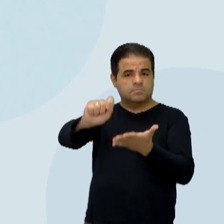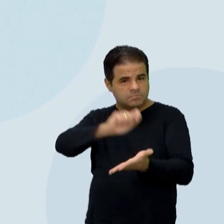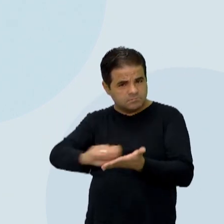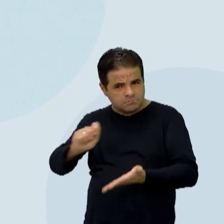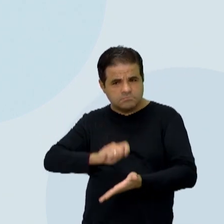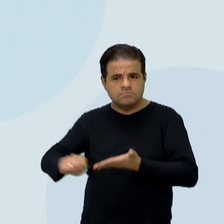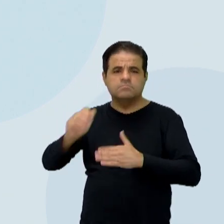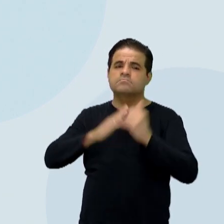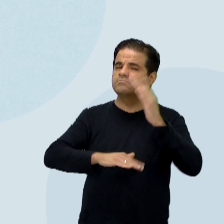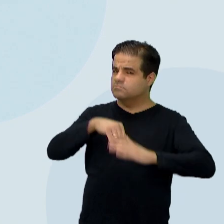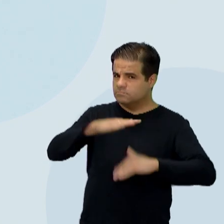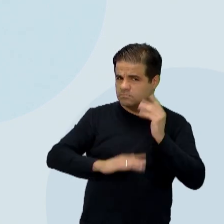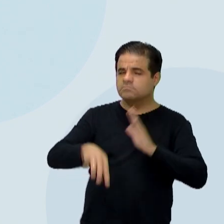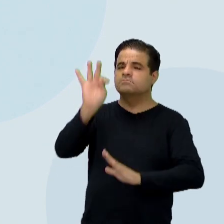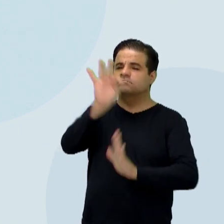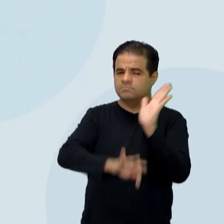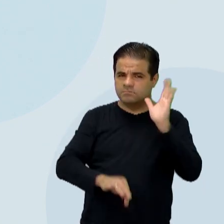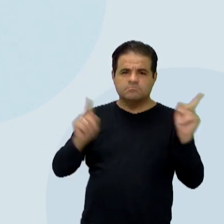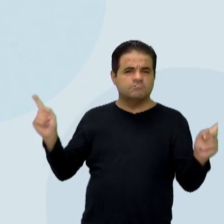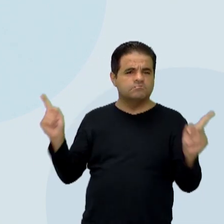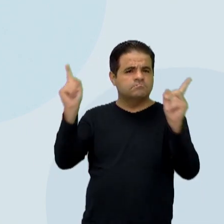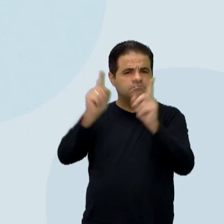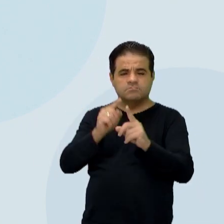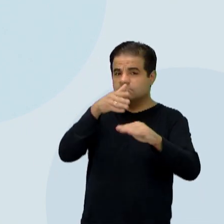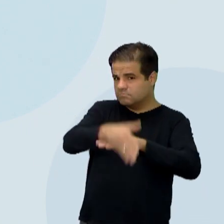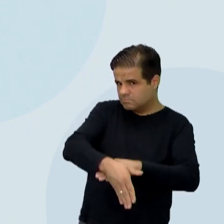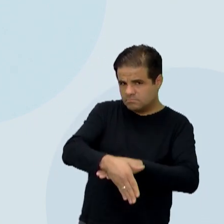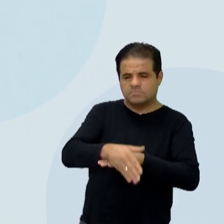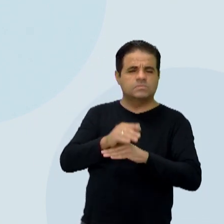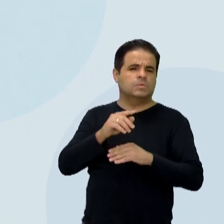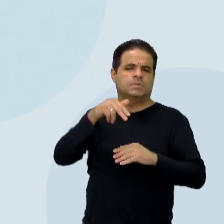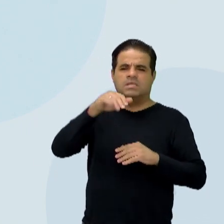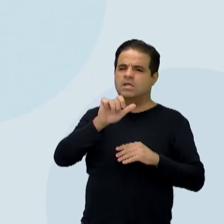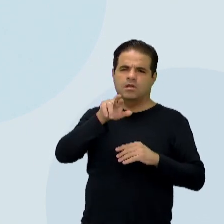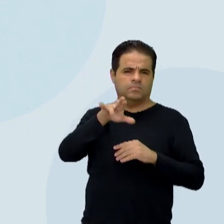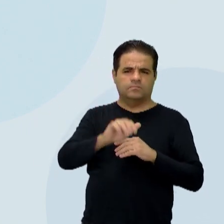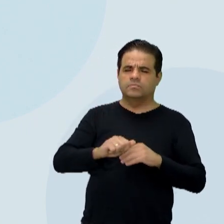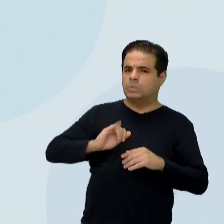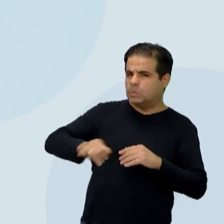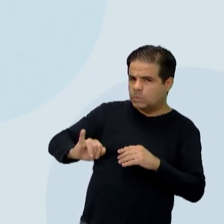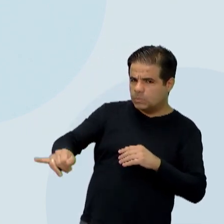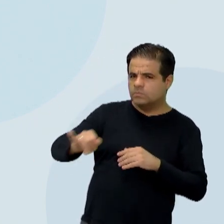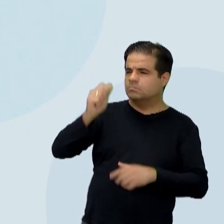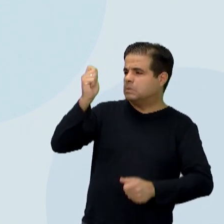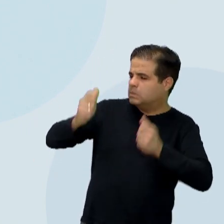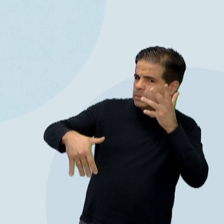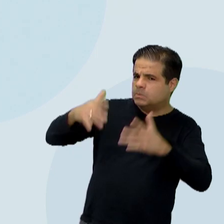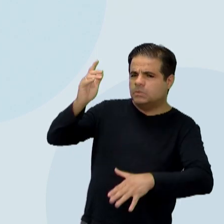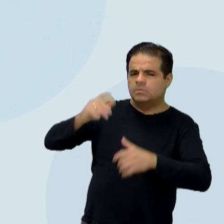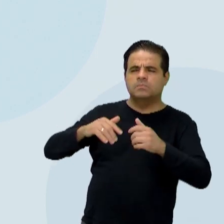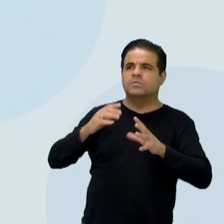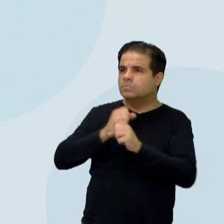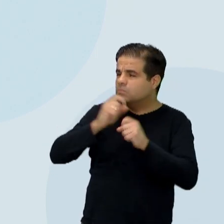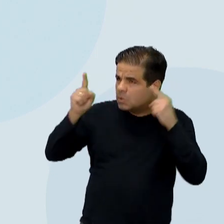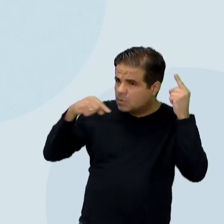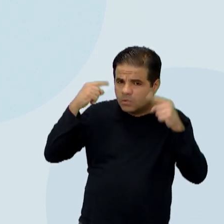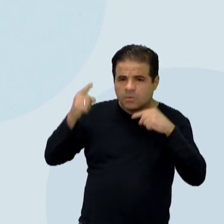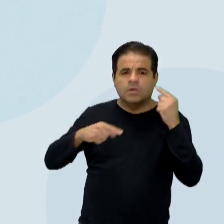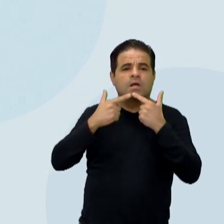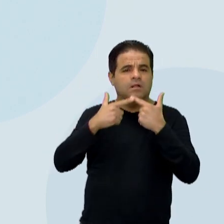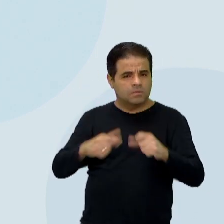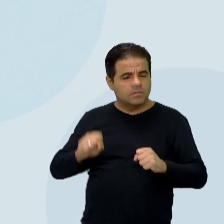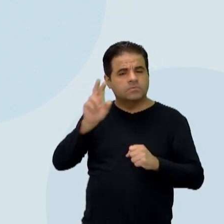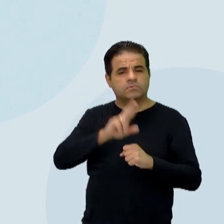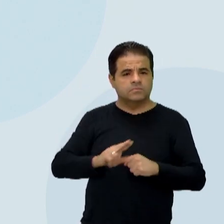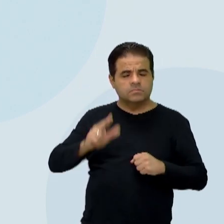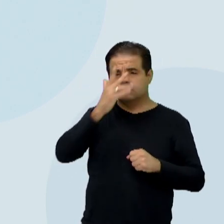né? No trecho, mas não entre na neura de ficar contando calorias que nem louco. A linguagem